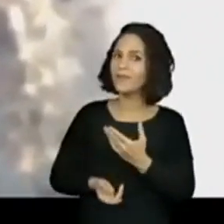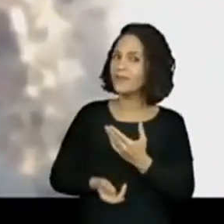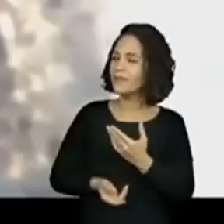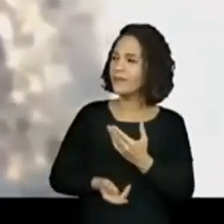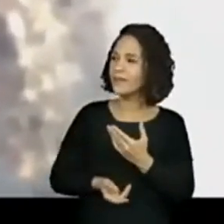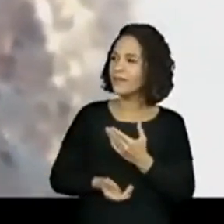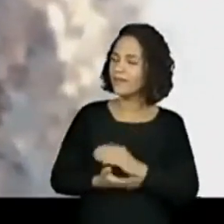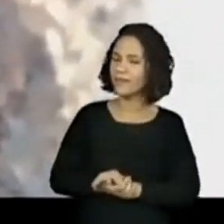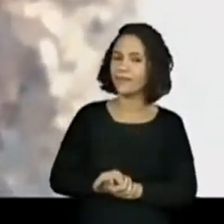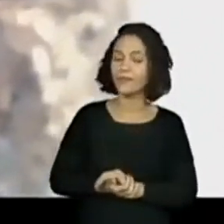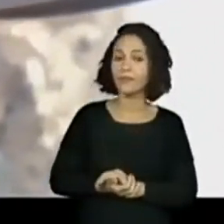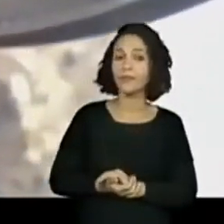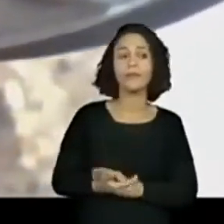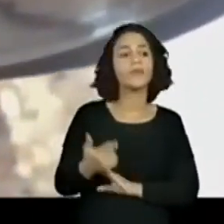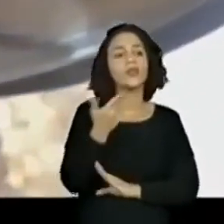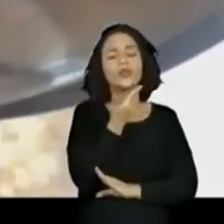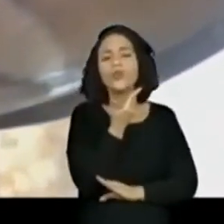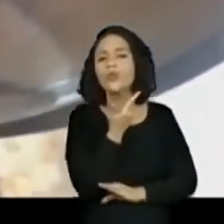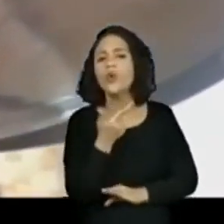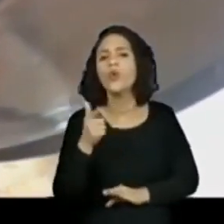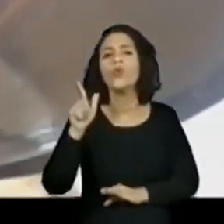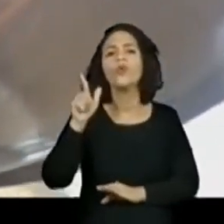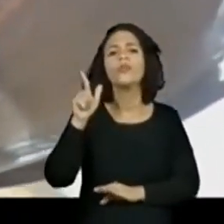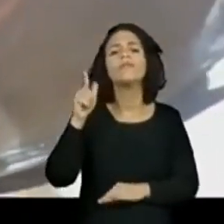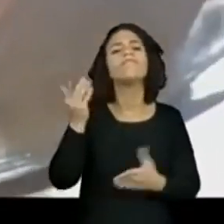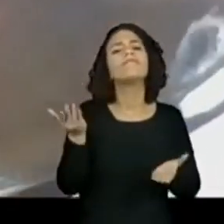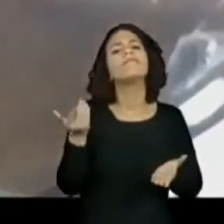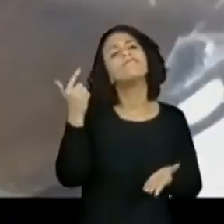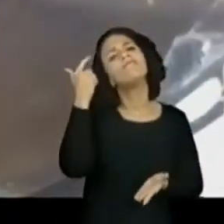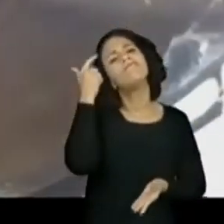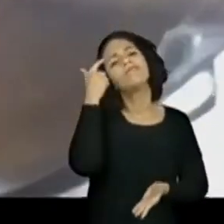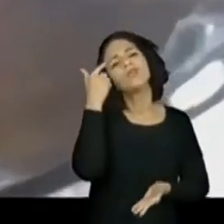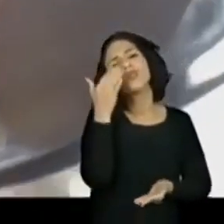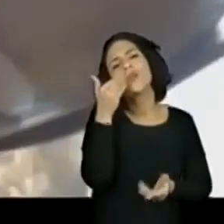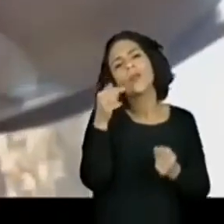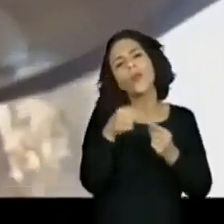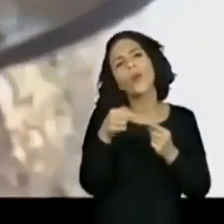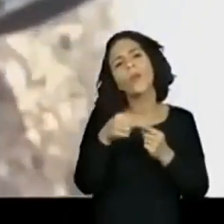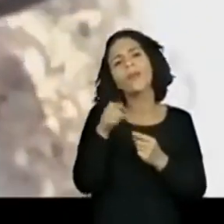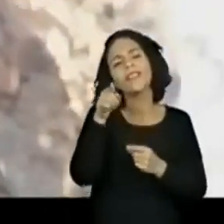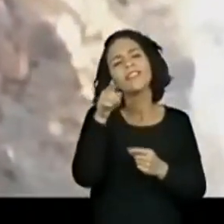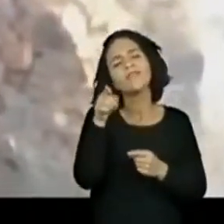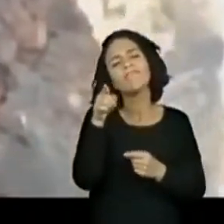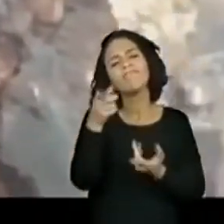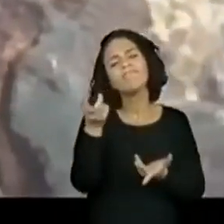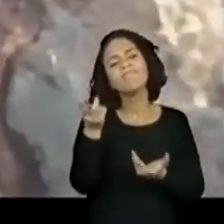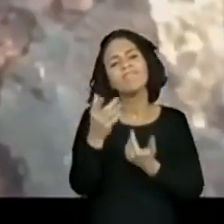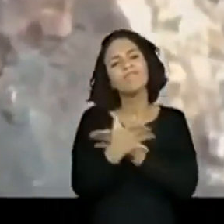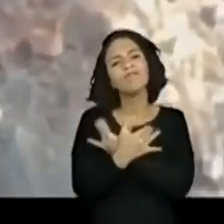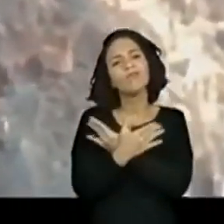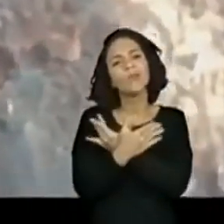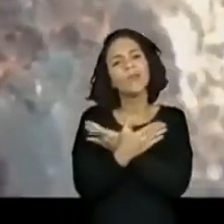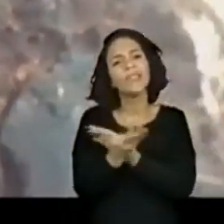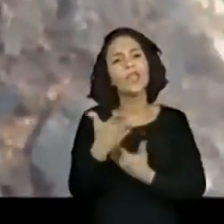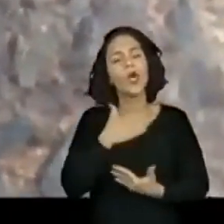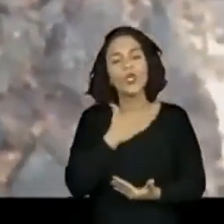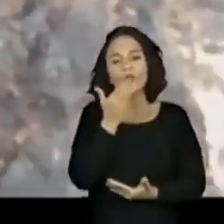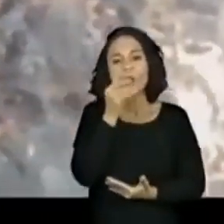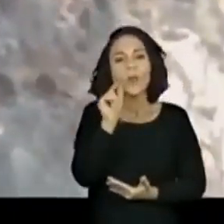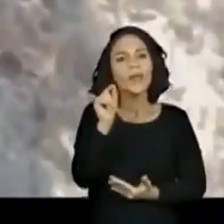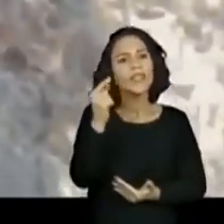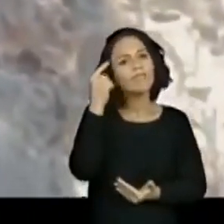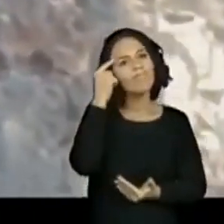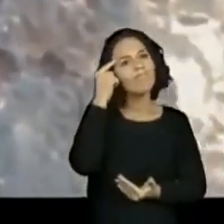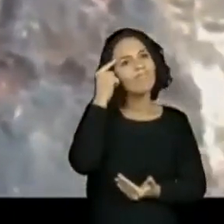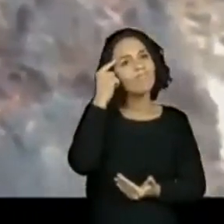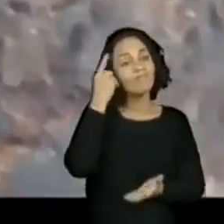outro alimento a gente pode mencionar aí que faz parte do cardápio das borboletas? A